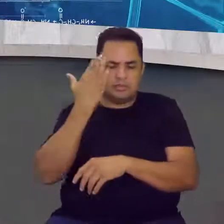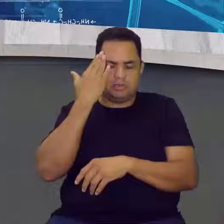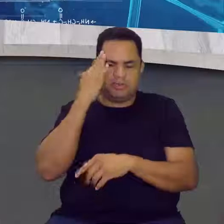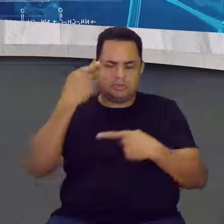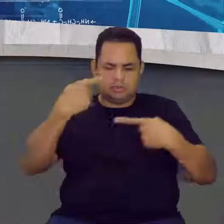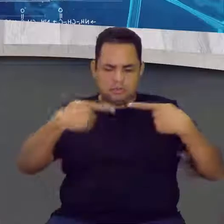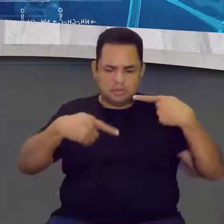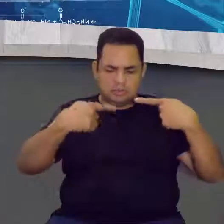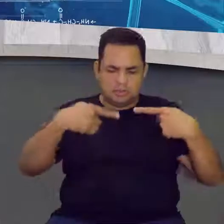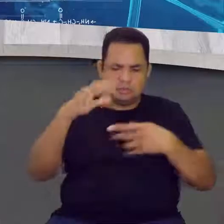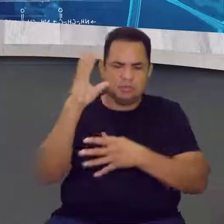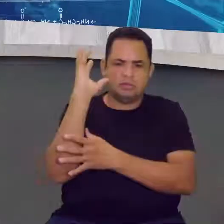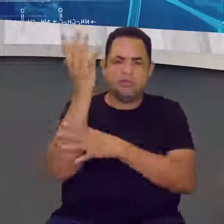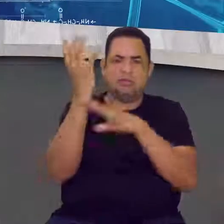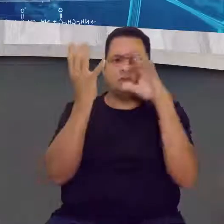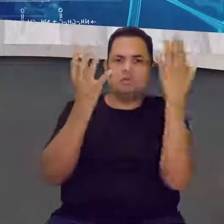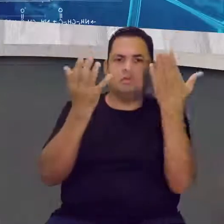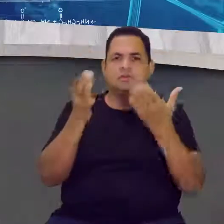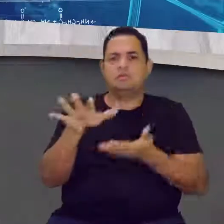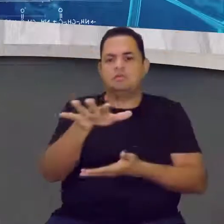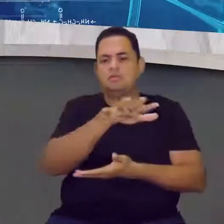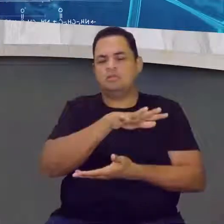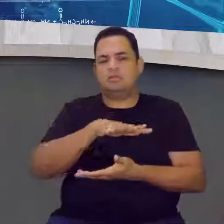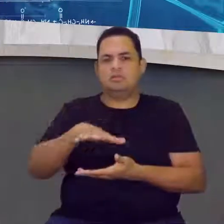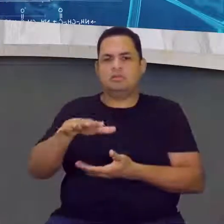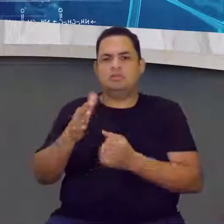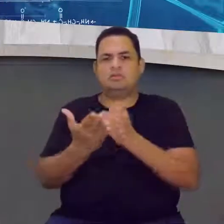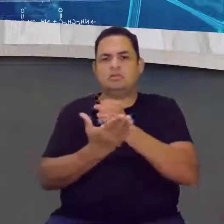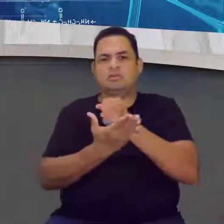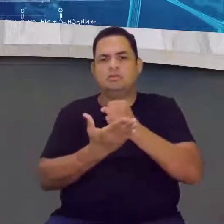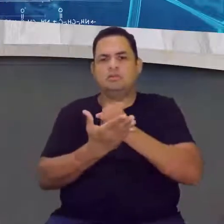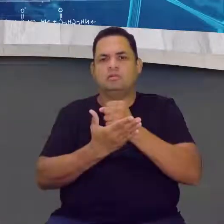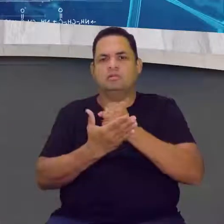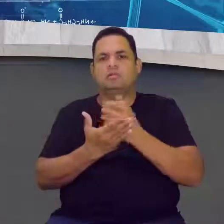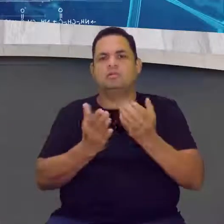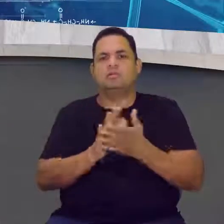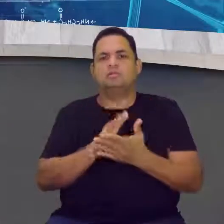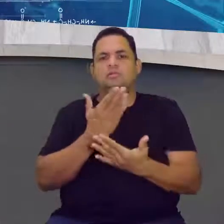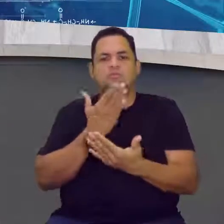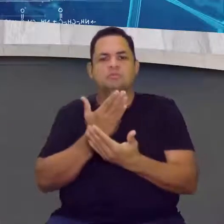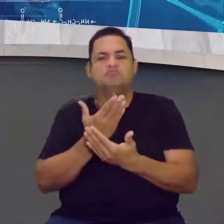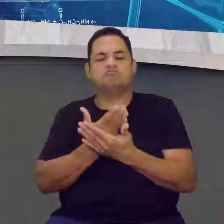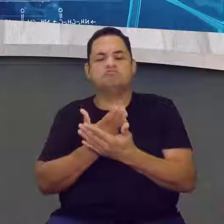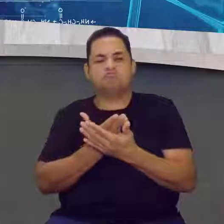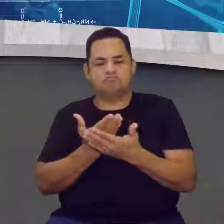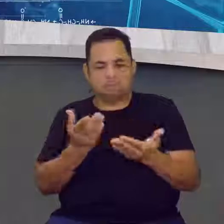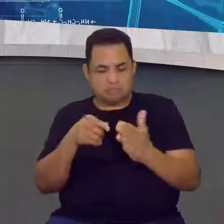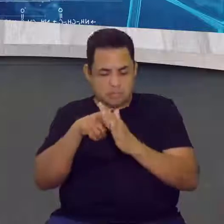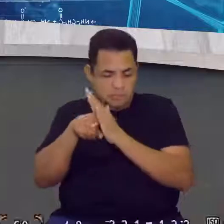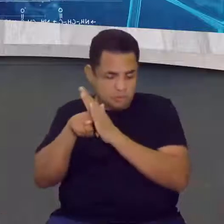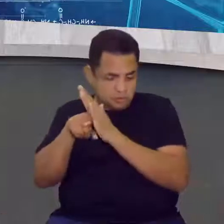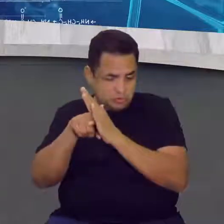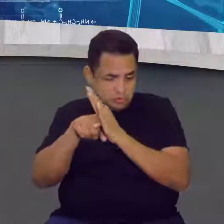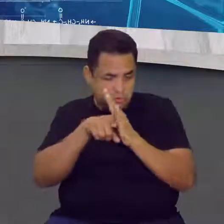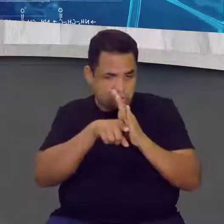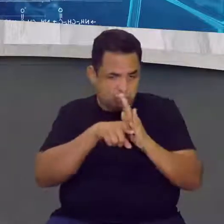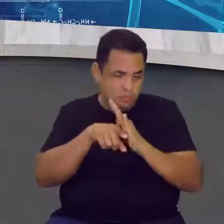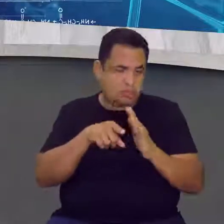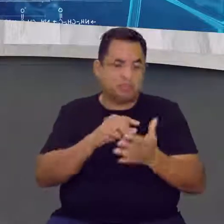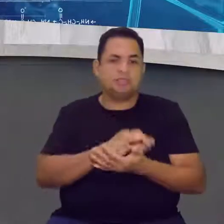políticas ambientais. Política ambiental é a base desses tipos de estudo. Você tem que estar antenado nessas